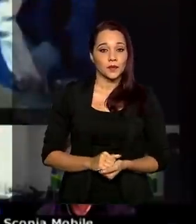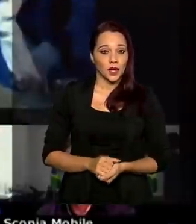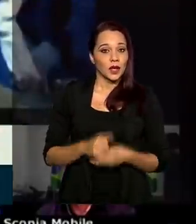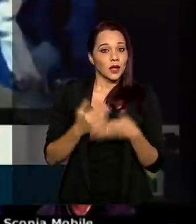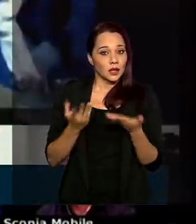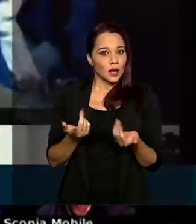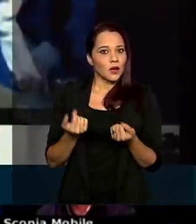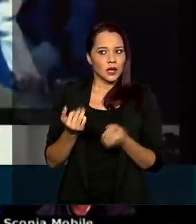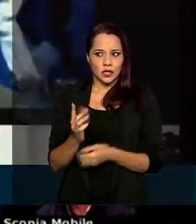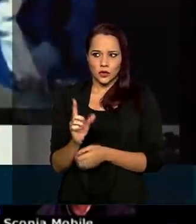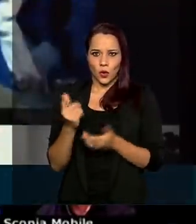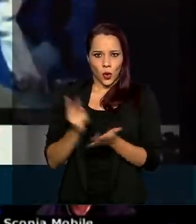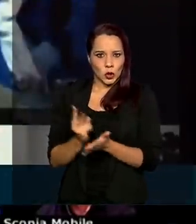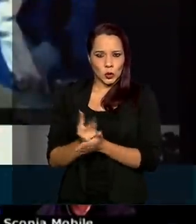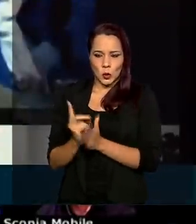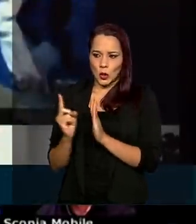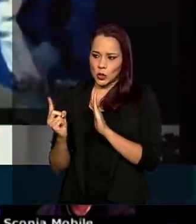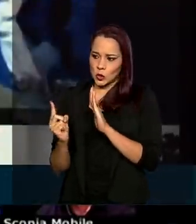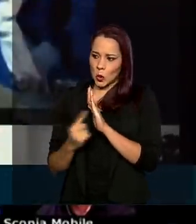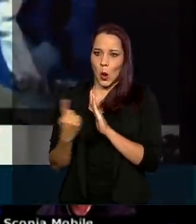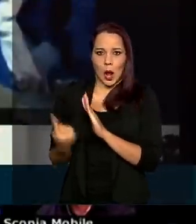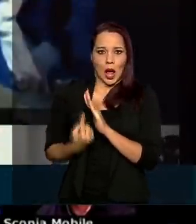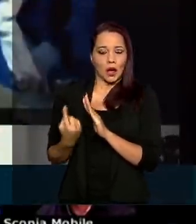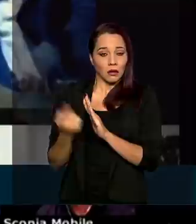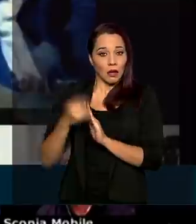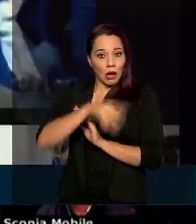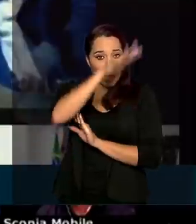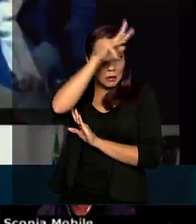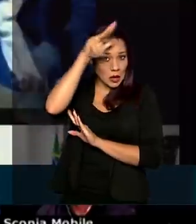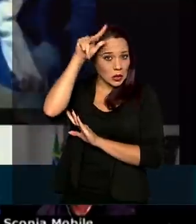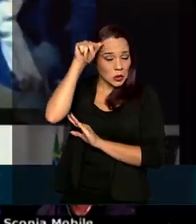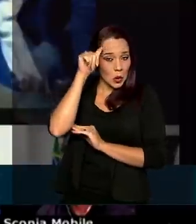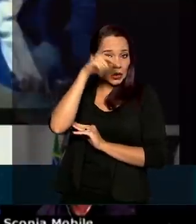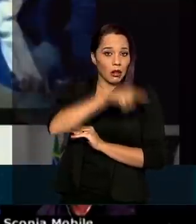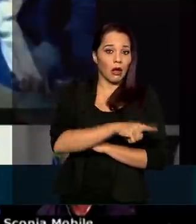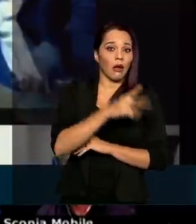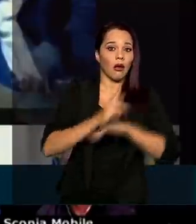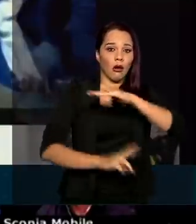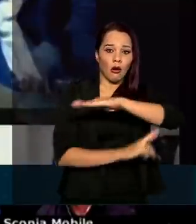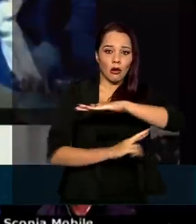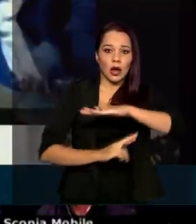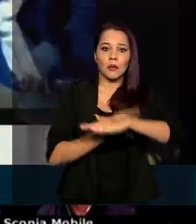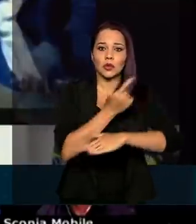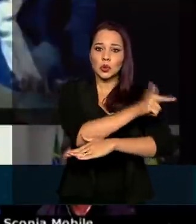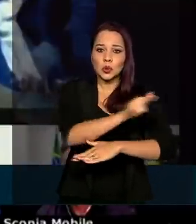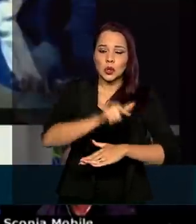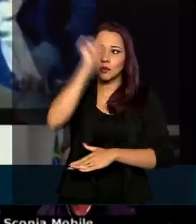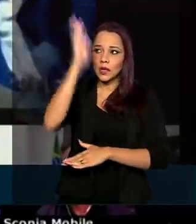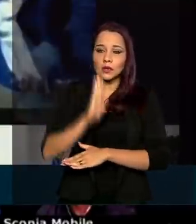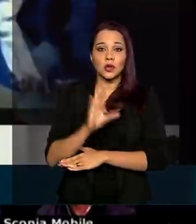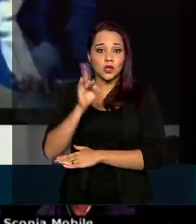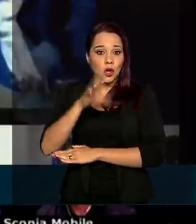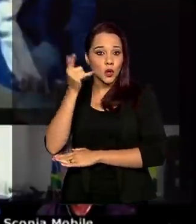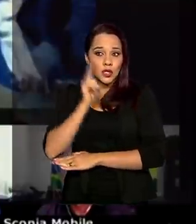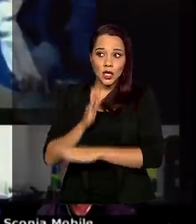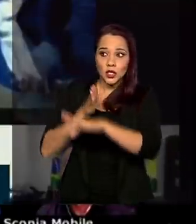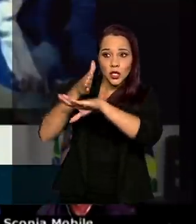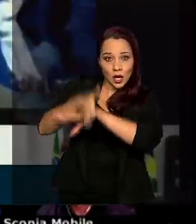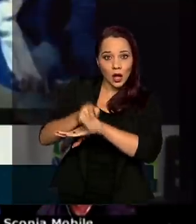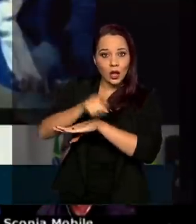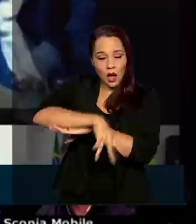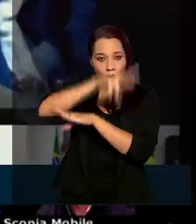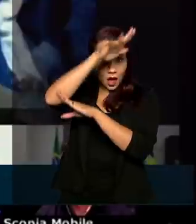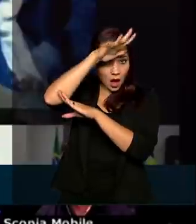continue isolado aqui, o Amazonas, em Roraima, do restante do Brasil. Hoje você só chega no Amazonas